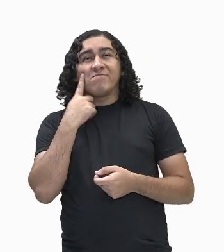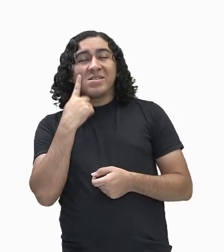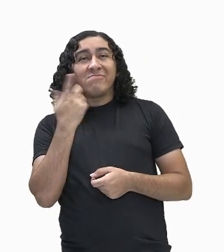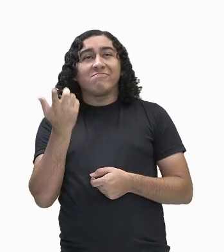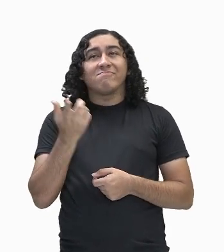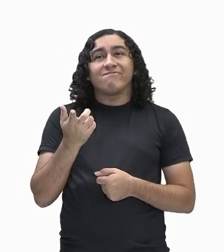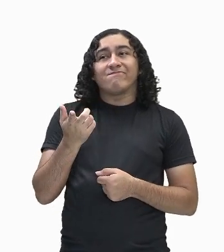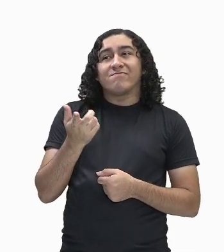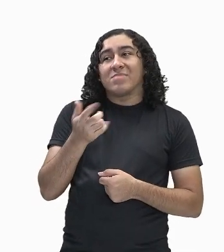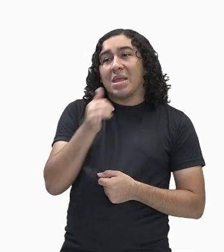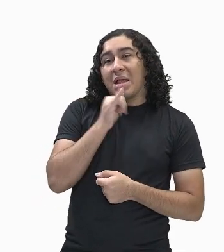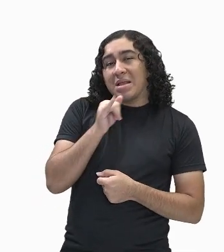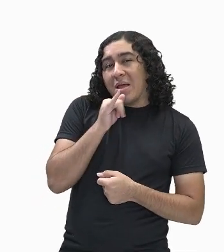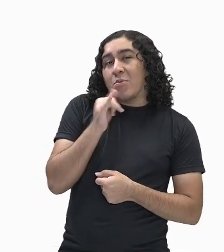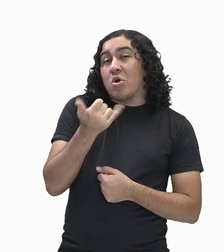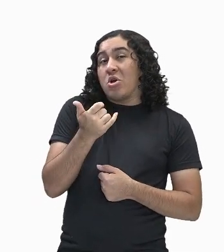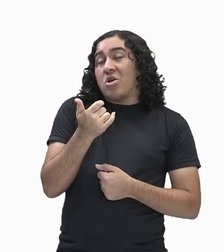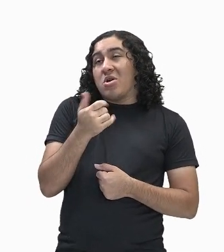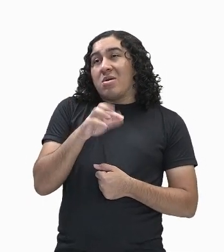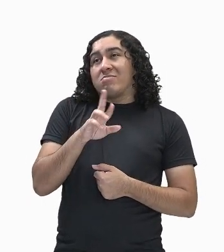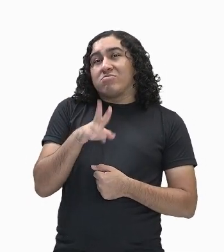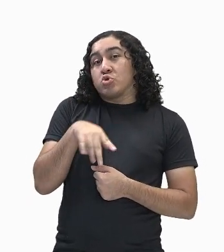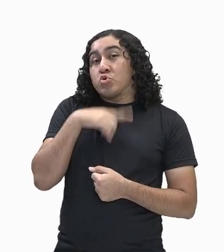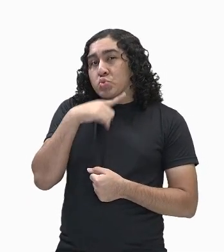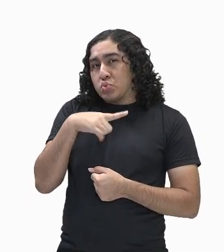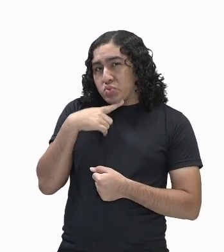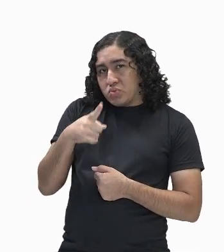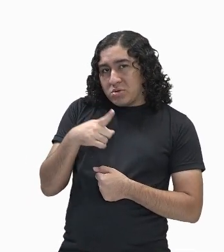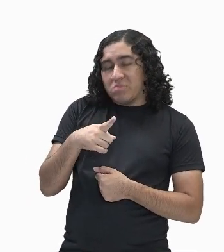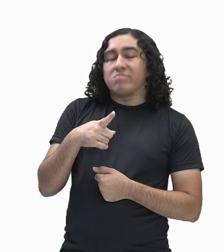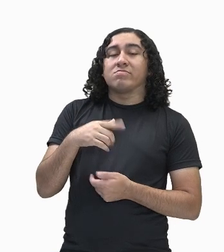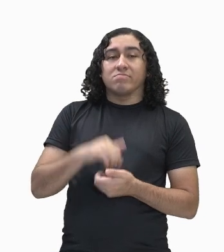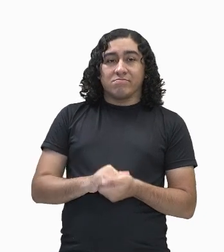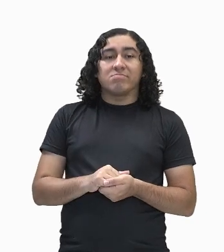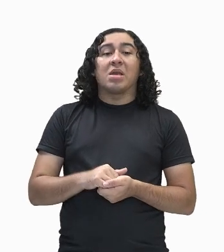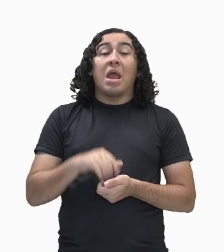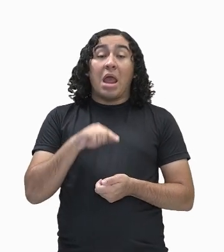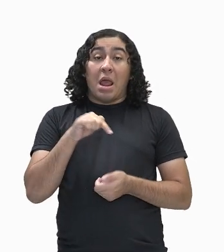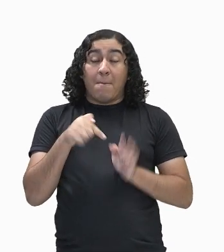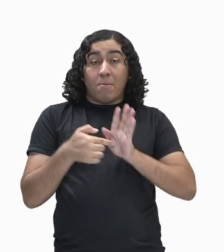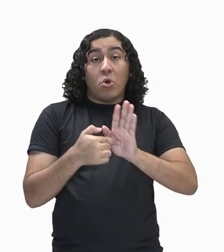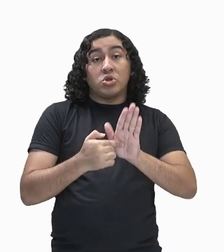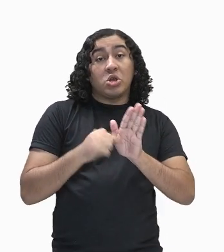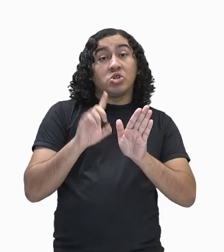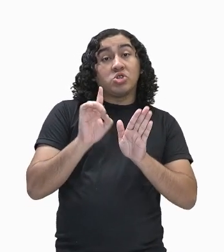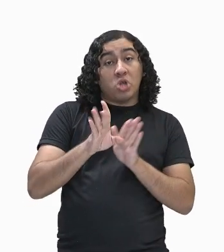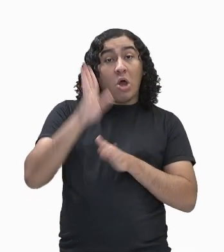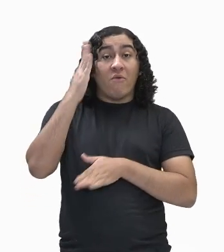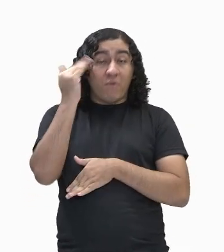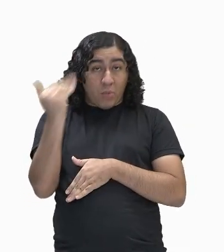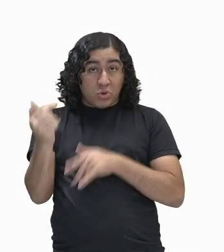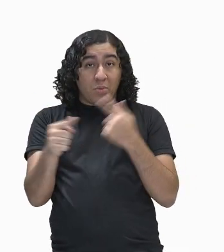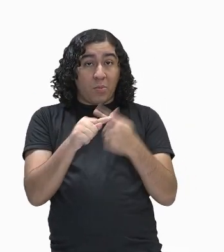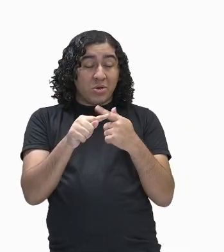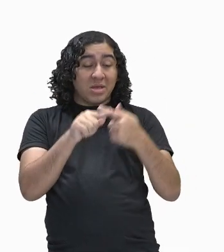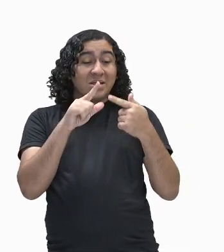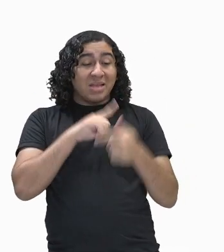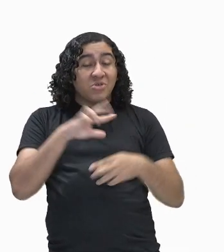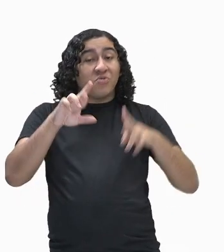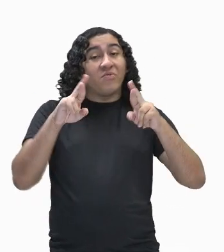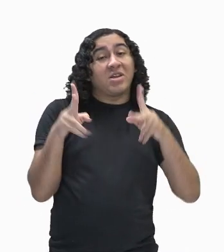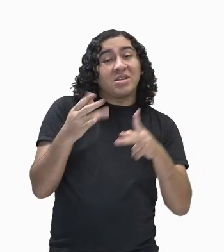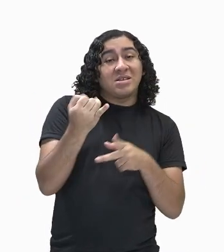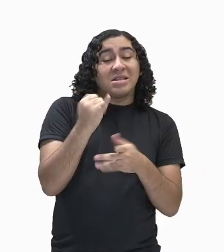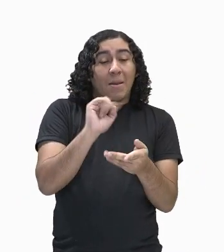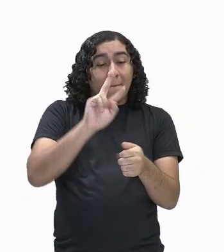Eu trouxe aqui para vocês as mais conhecidas, porque há uma certa divergência desses clados depois que se